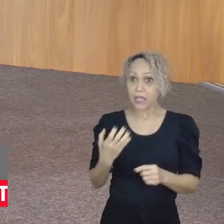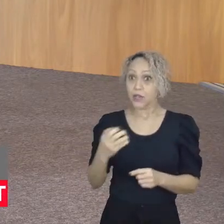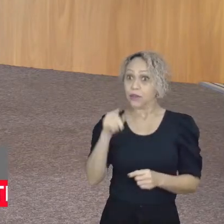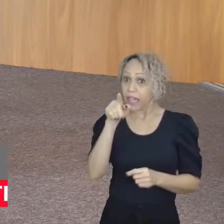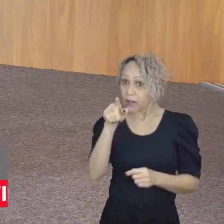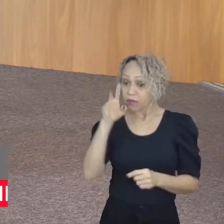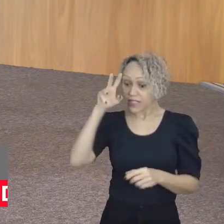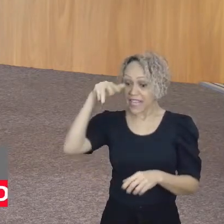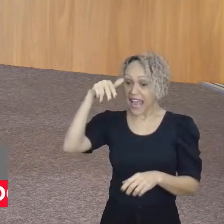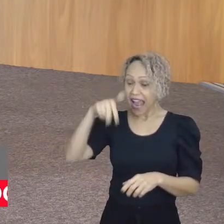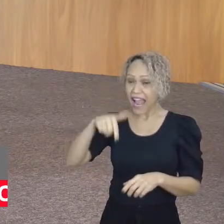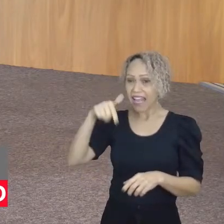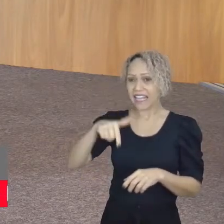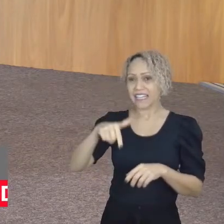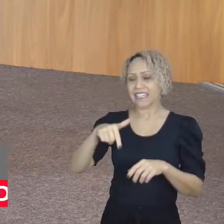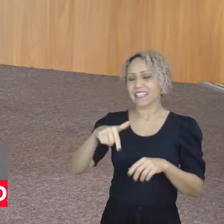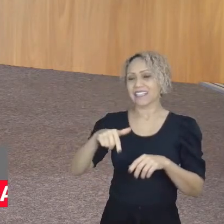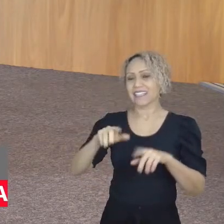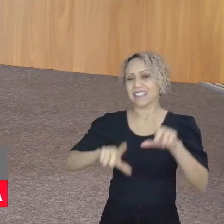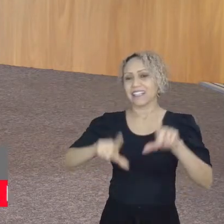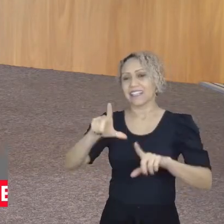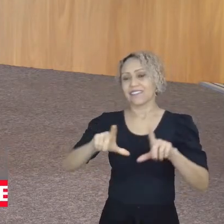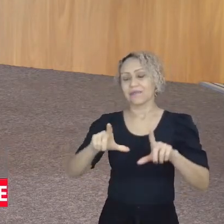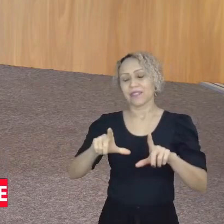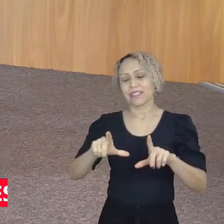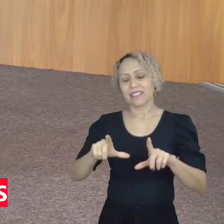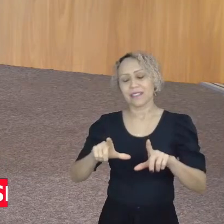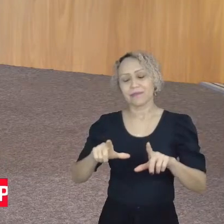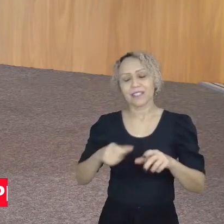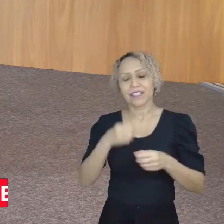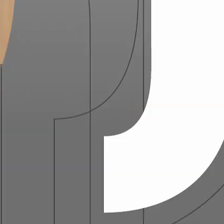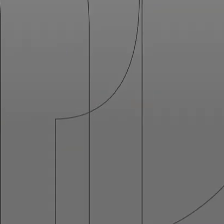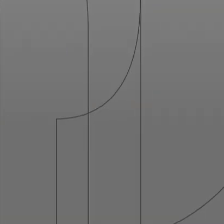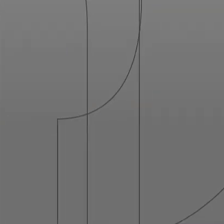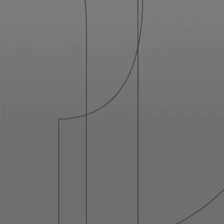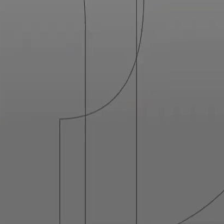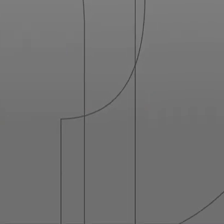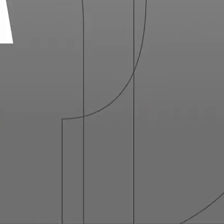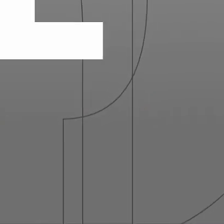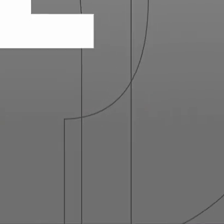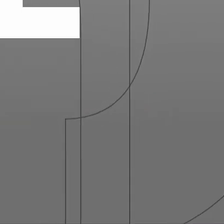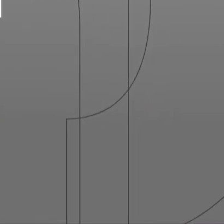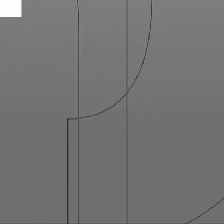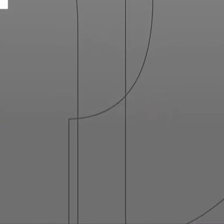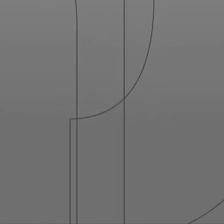esse trabalho lindo que vocês fazem. Parabéns, sucesso na nova jornada.